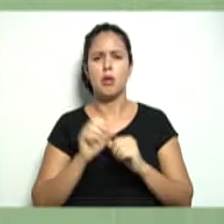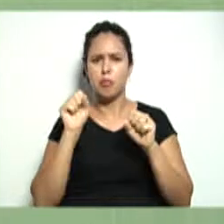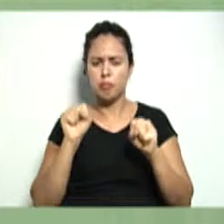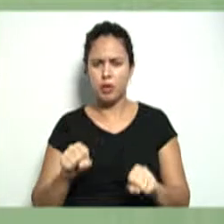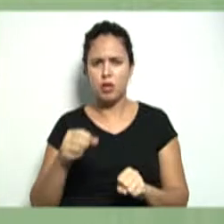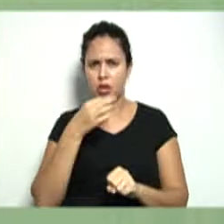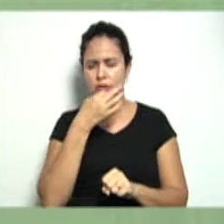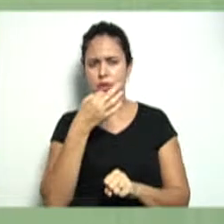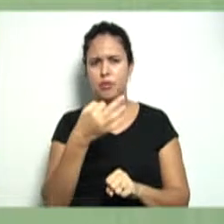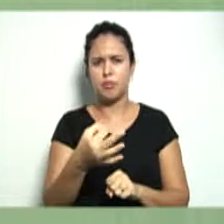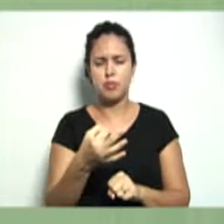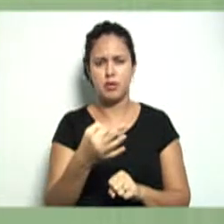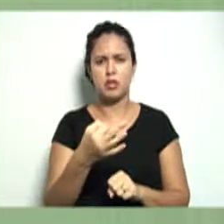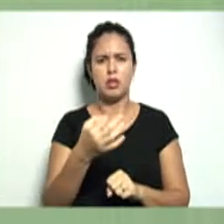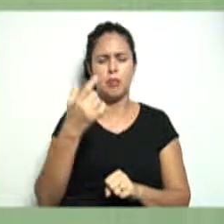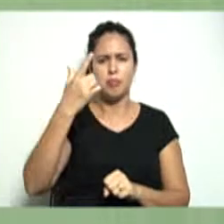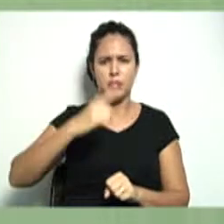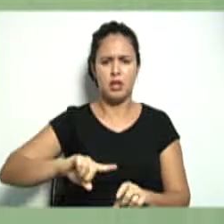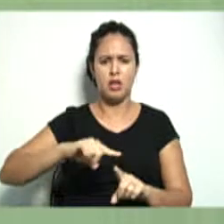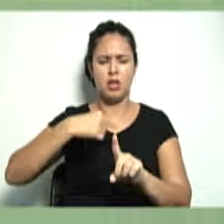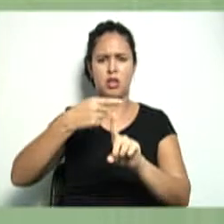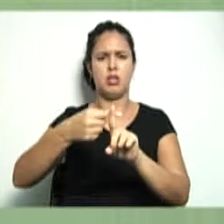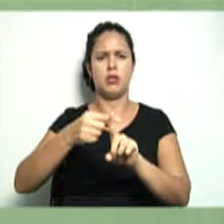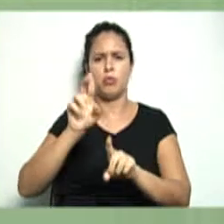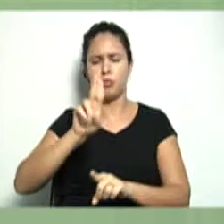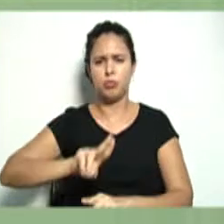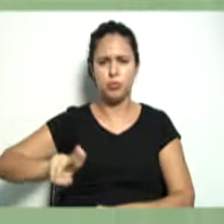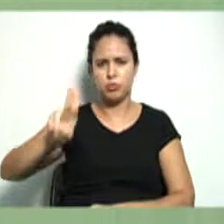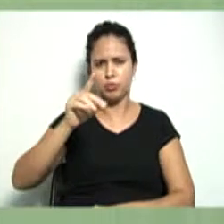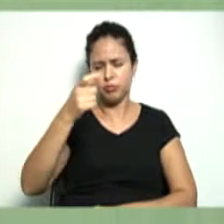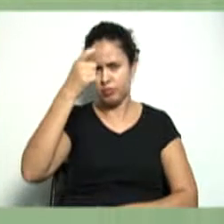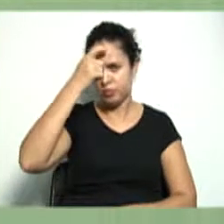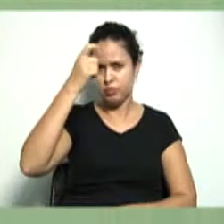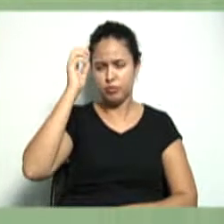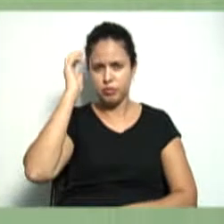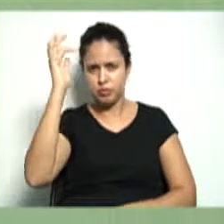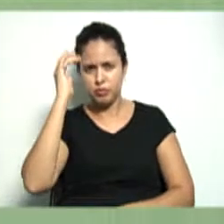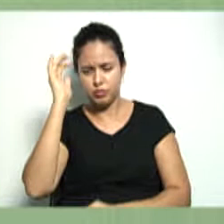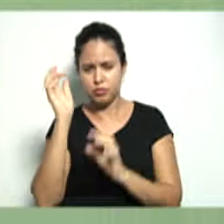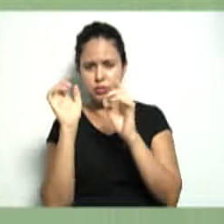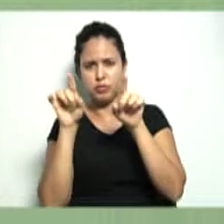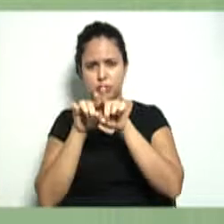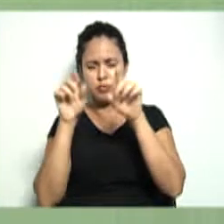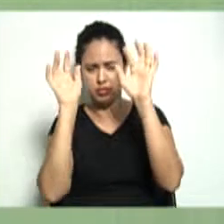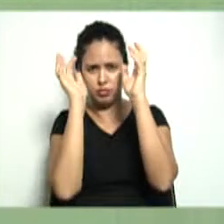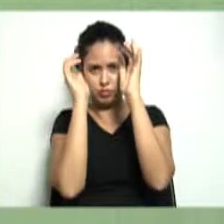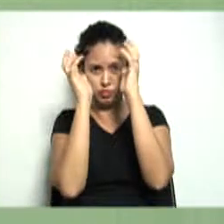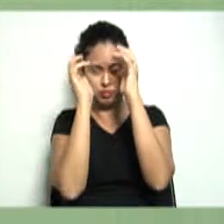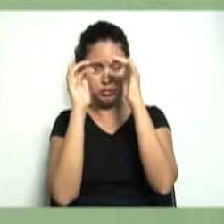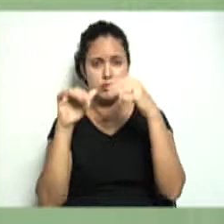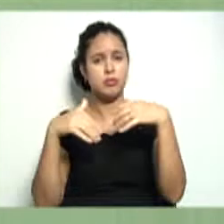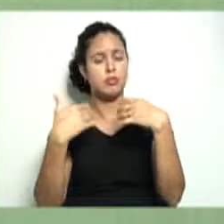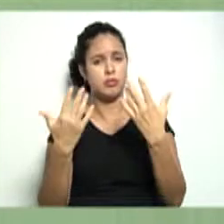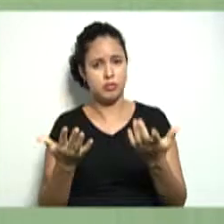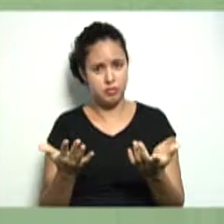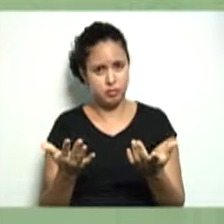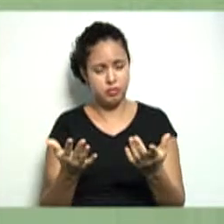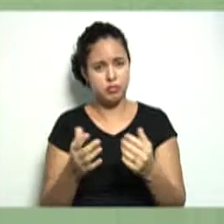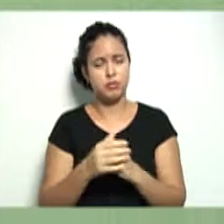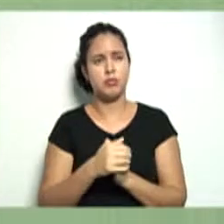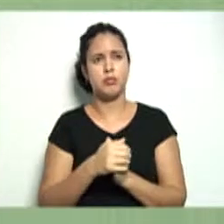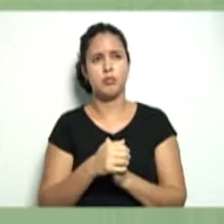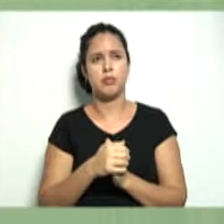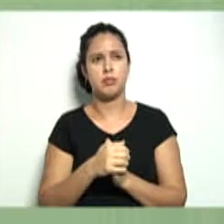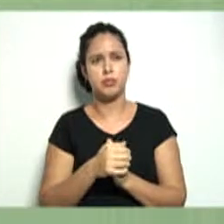é aquele em que mais usamos o intelecto e o raciocínio? Será que é esse?